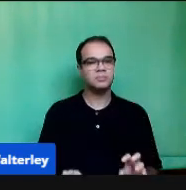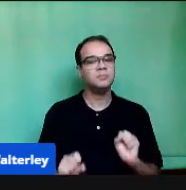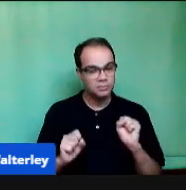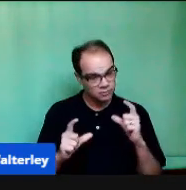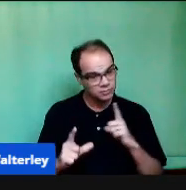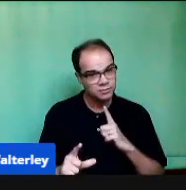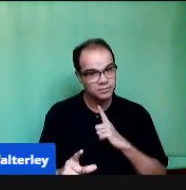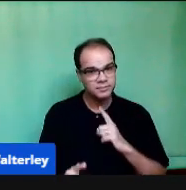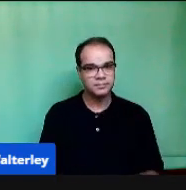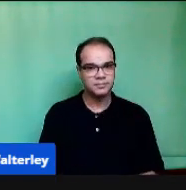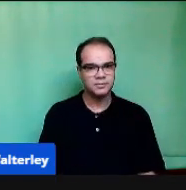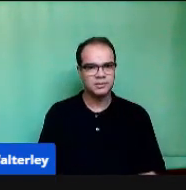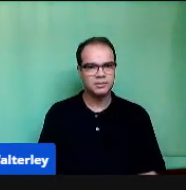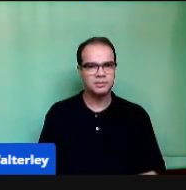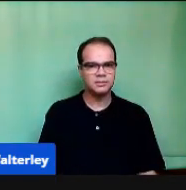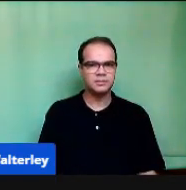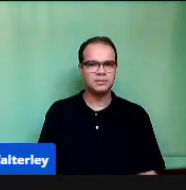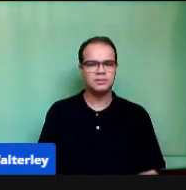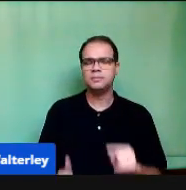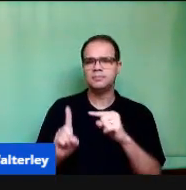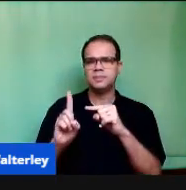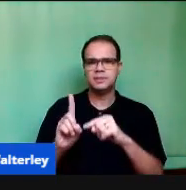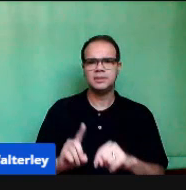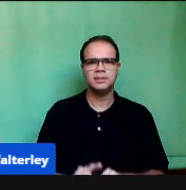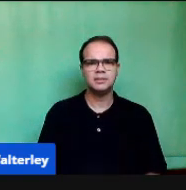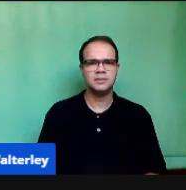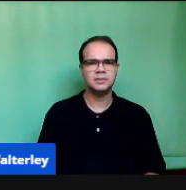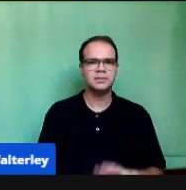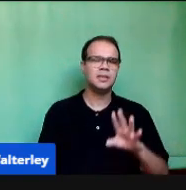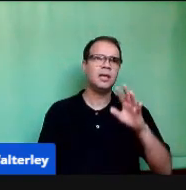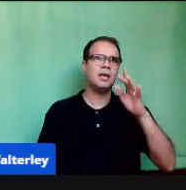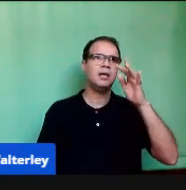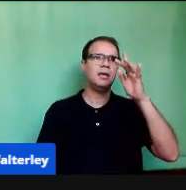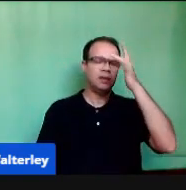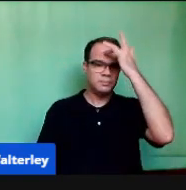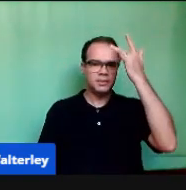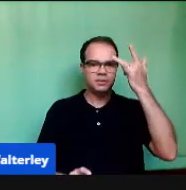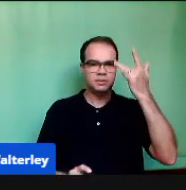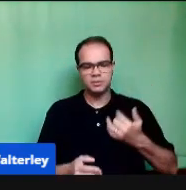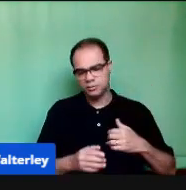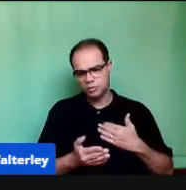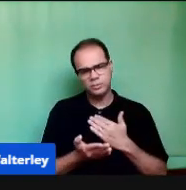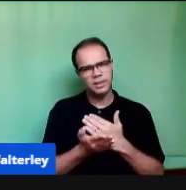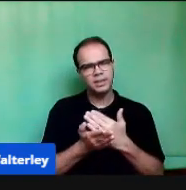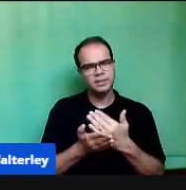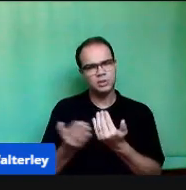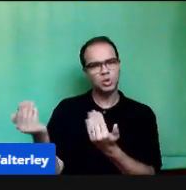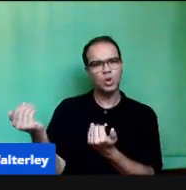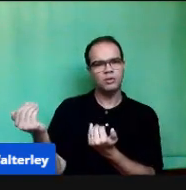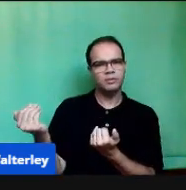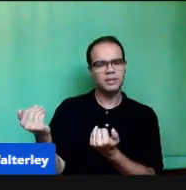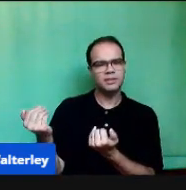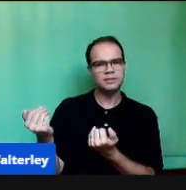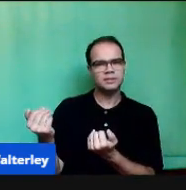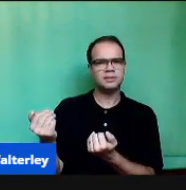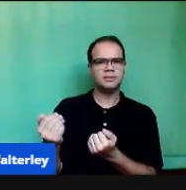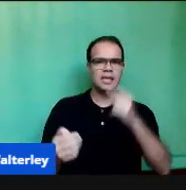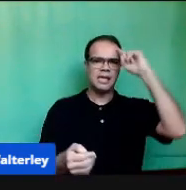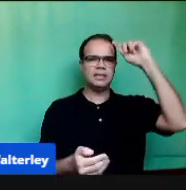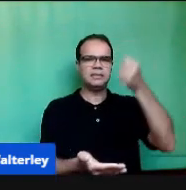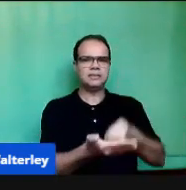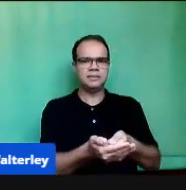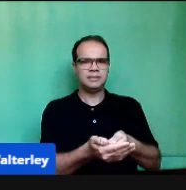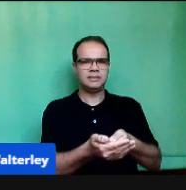opção consciente, ou seja, a partir da nossa puberdade, a gente identifica, a gente se dá conta de qual é a nossa